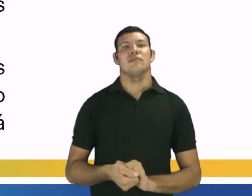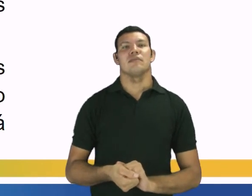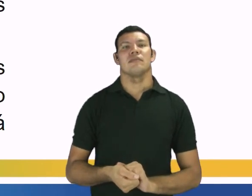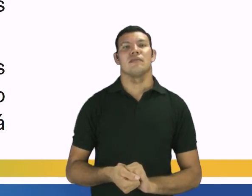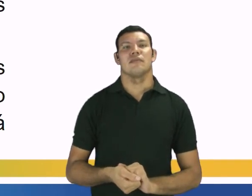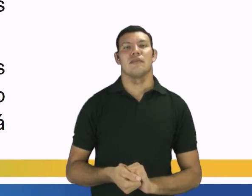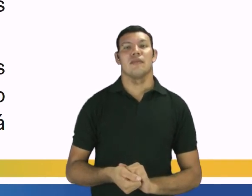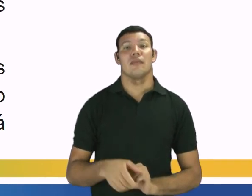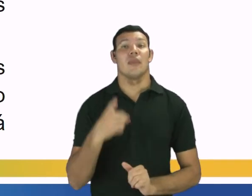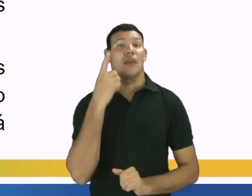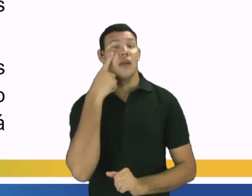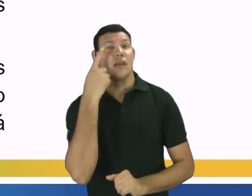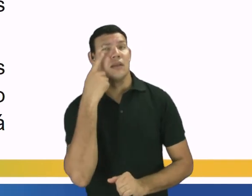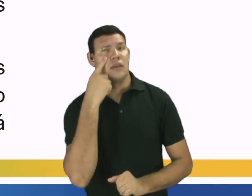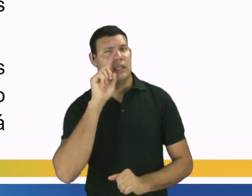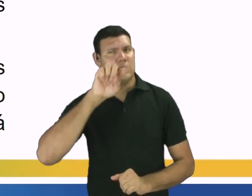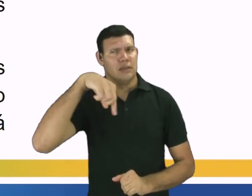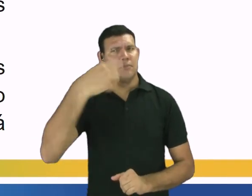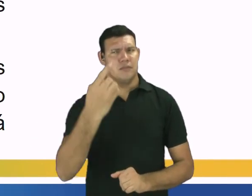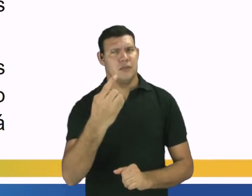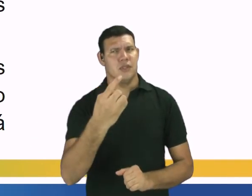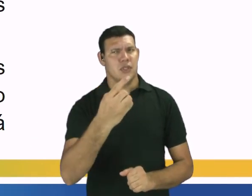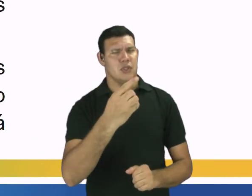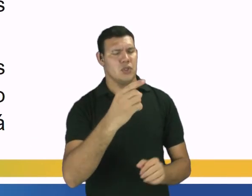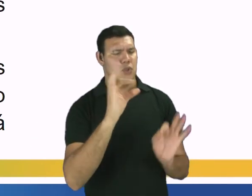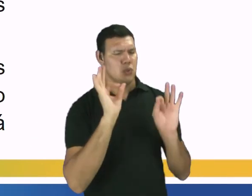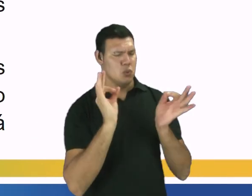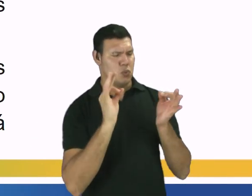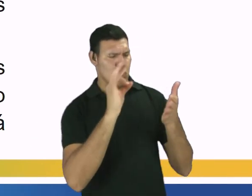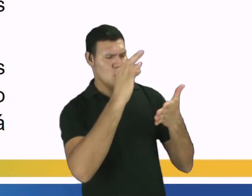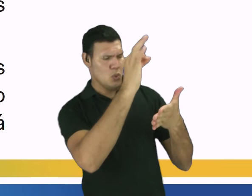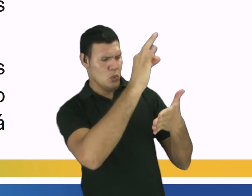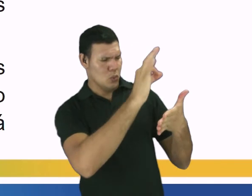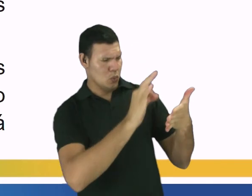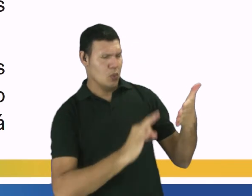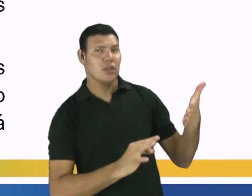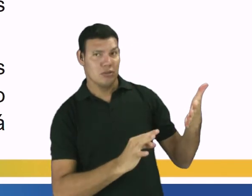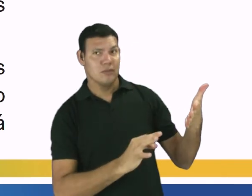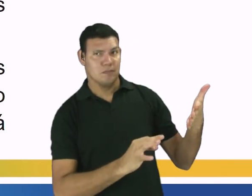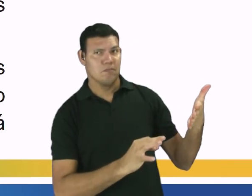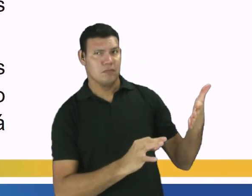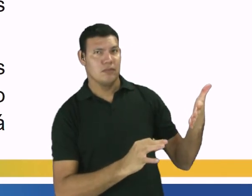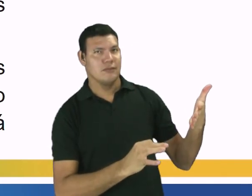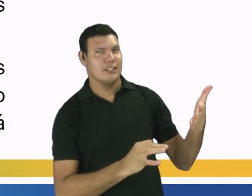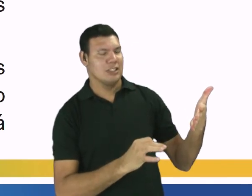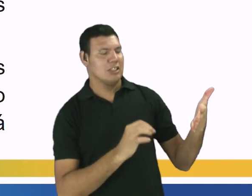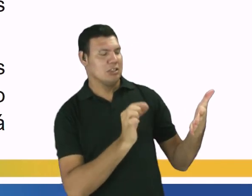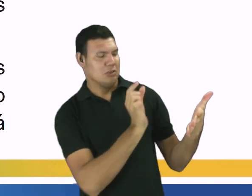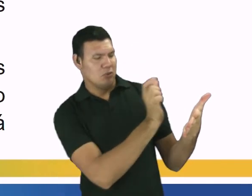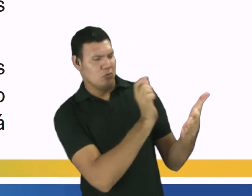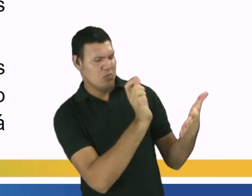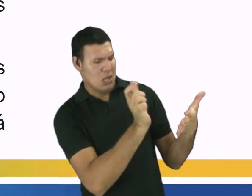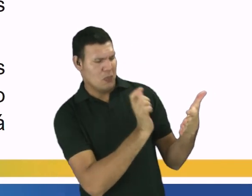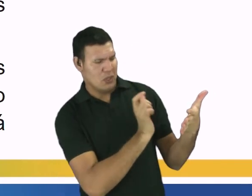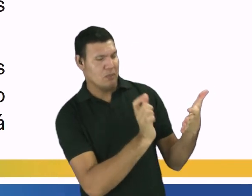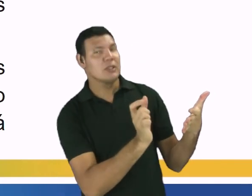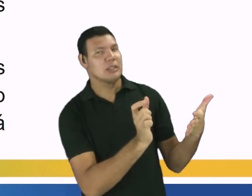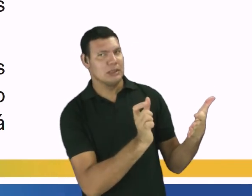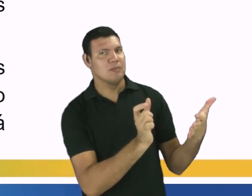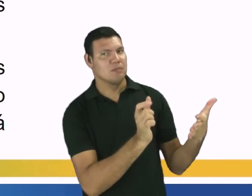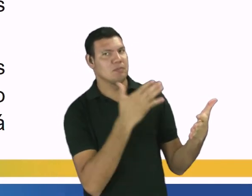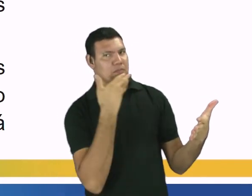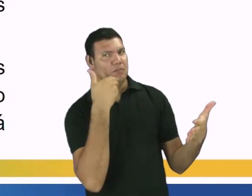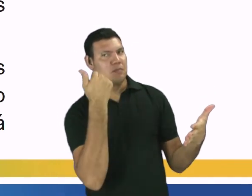Então, vejam como é que fica depois o texto todo corrigido, certo? Observem que tinha muita coisinha para ajeitar e nós fizemos tudo